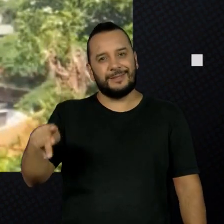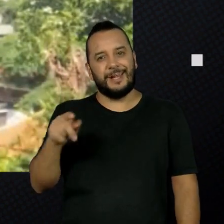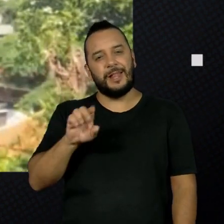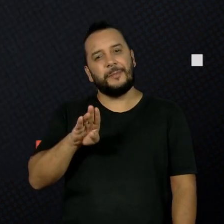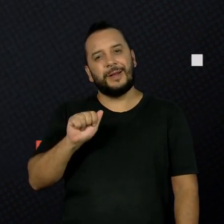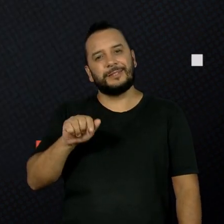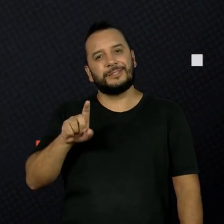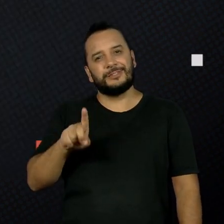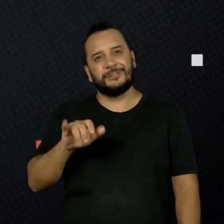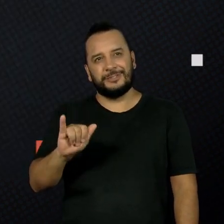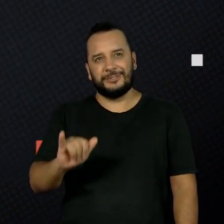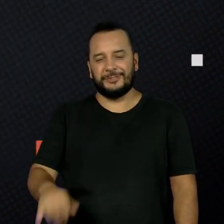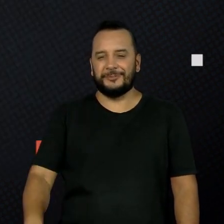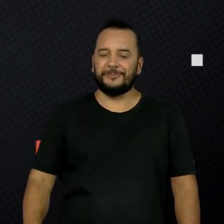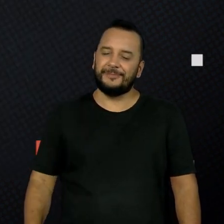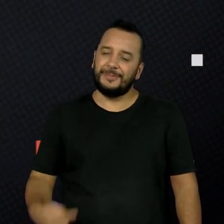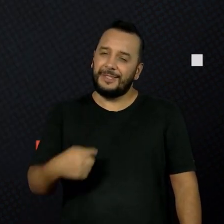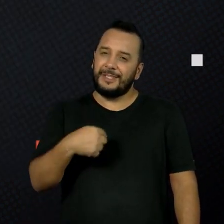Assad.